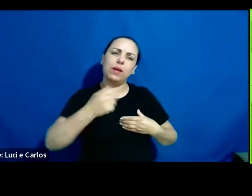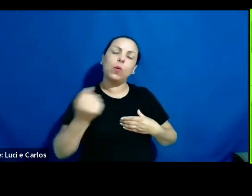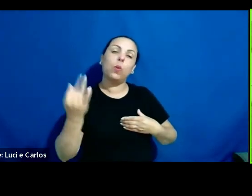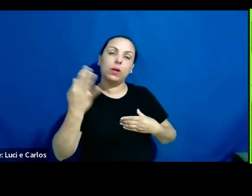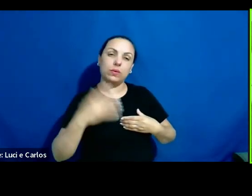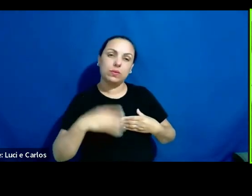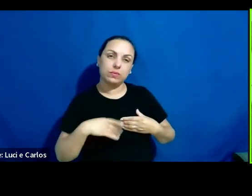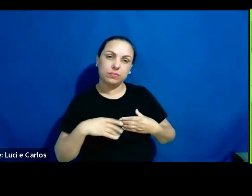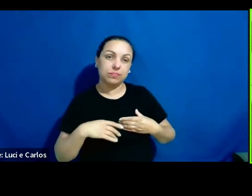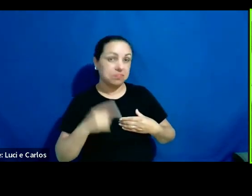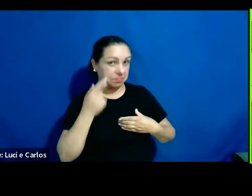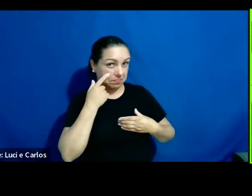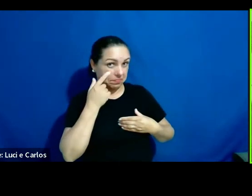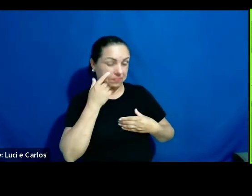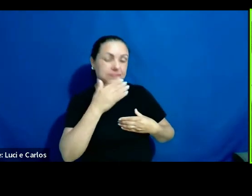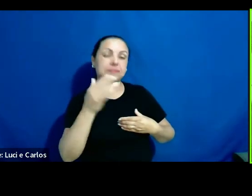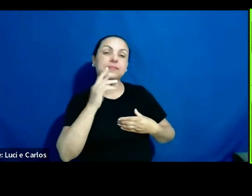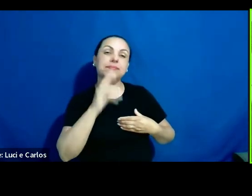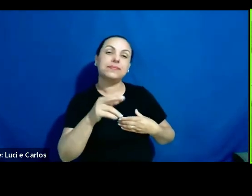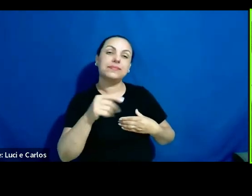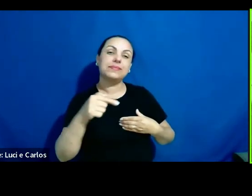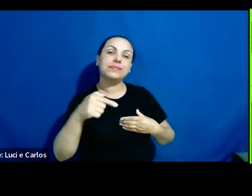Olha o que eu vou te falar.